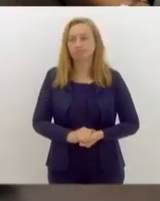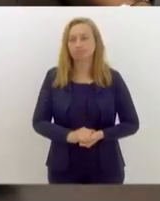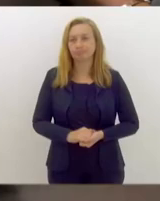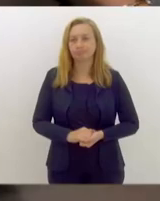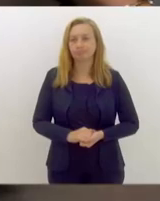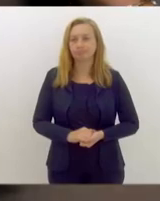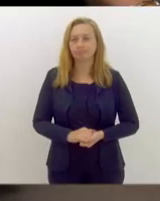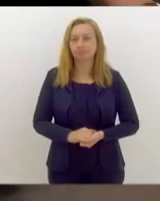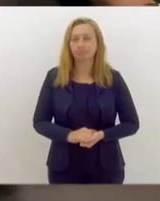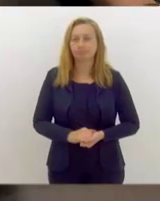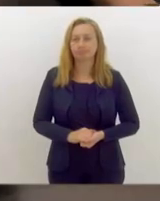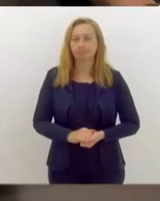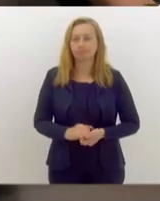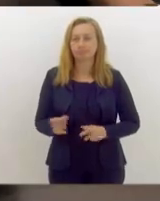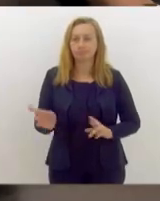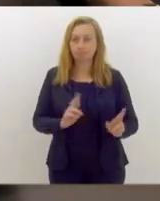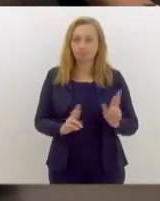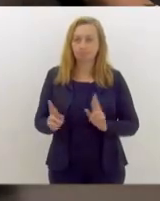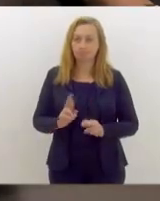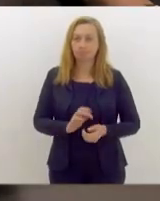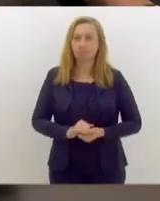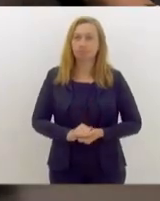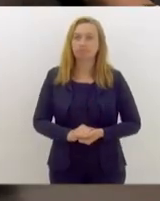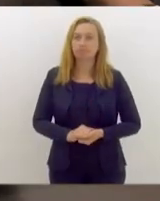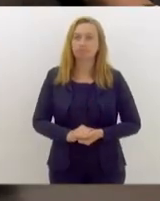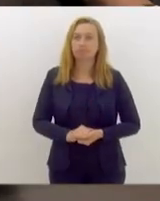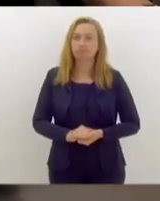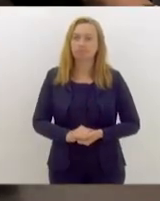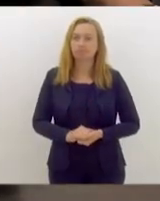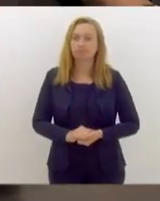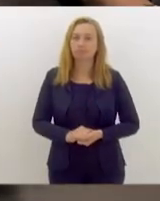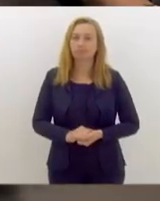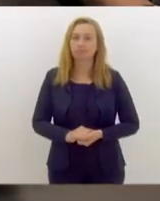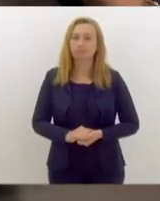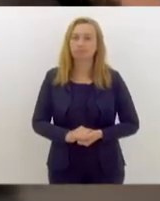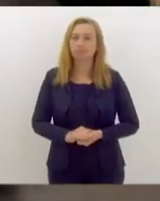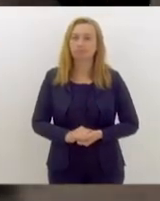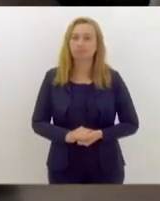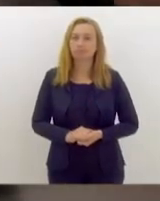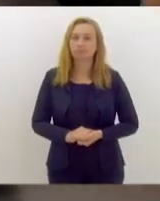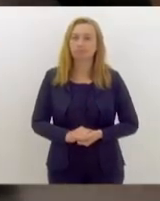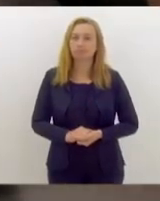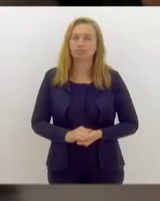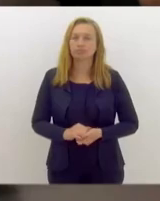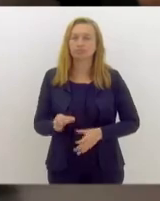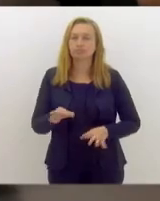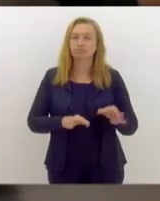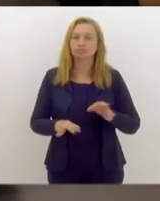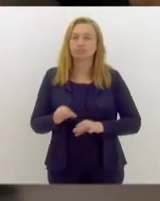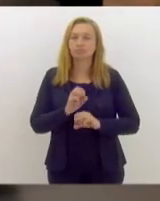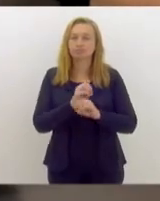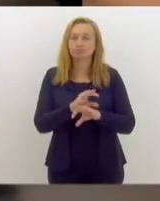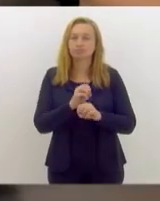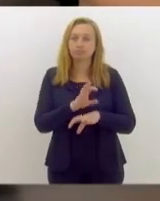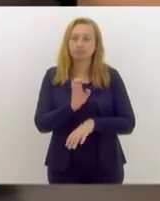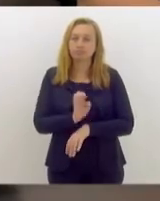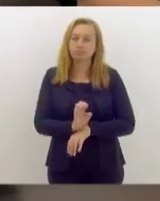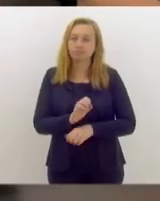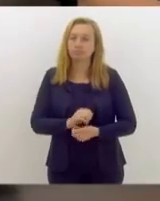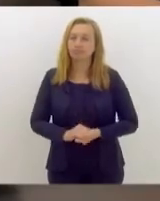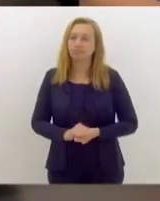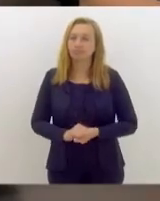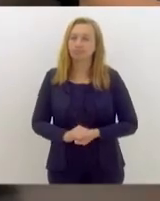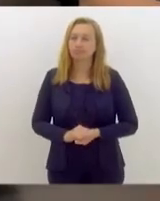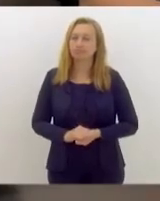avançando o tempo, é com relação, senhores, à questão que isso também perpassa o Plano Estadual de Educação, é o que todo mundo chama